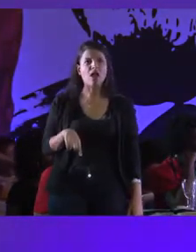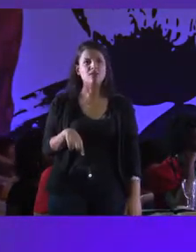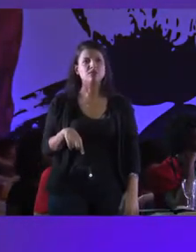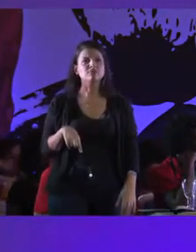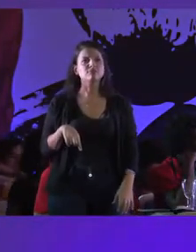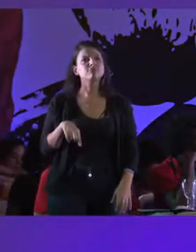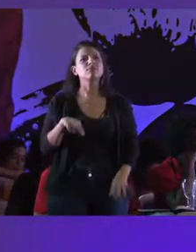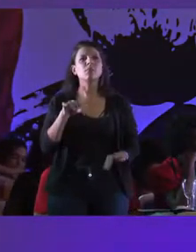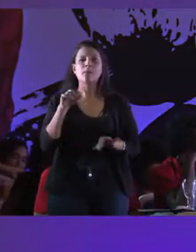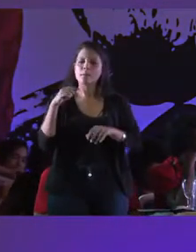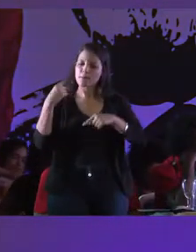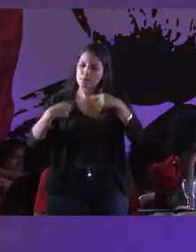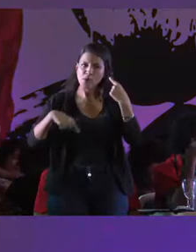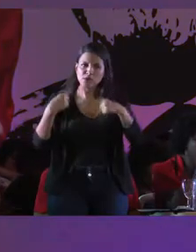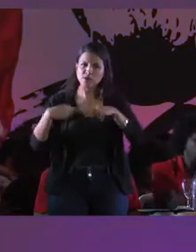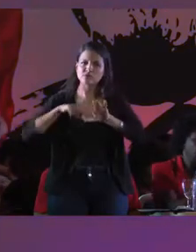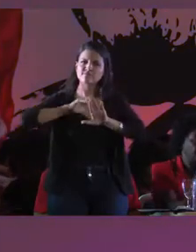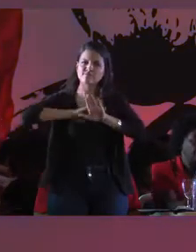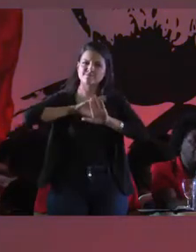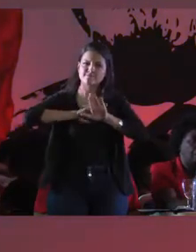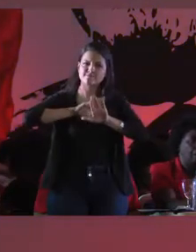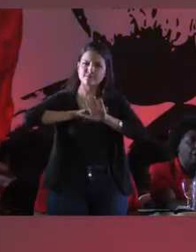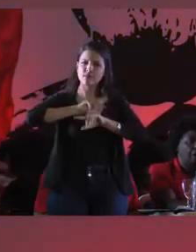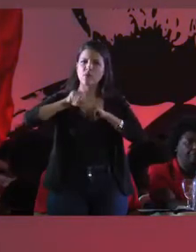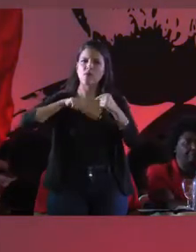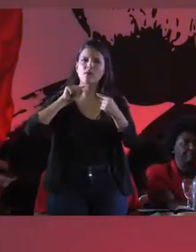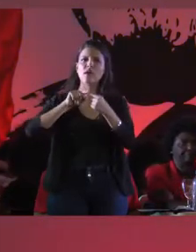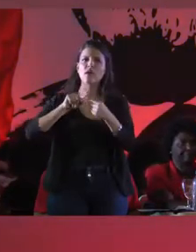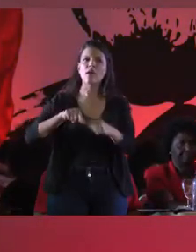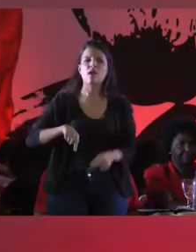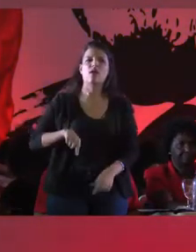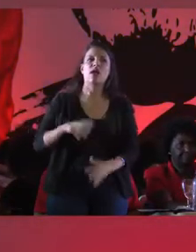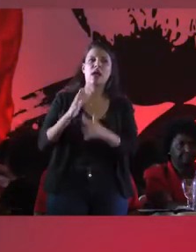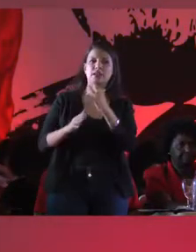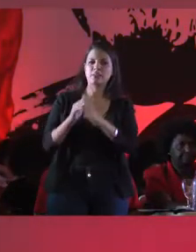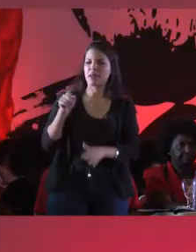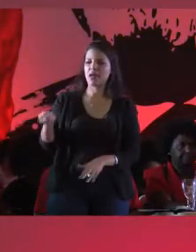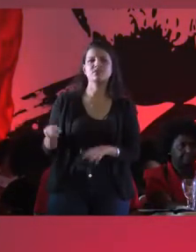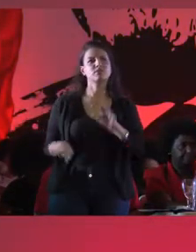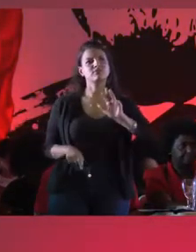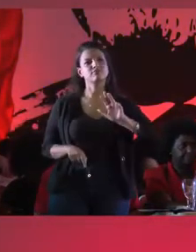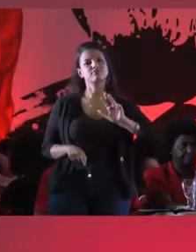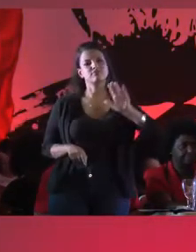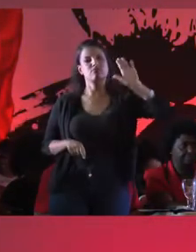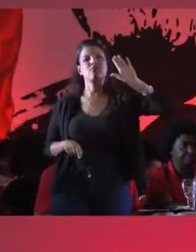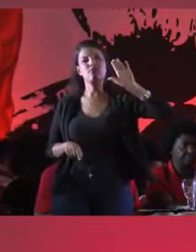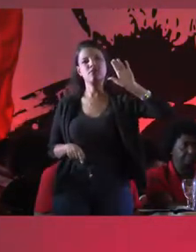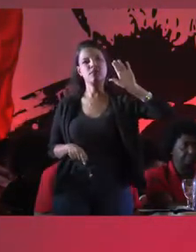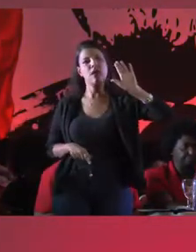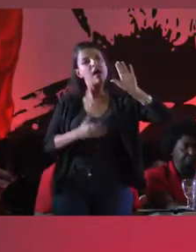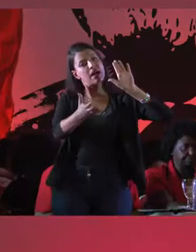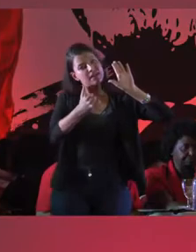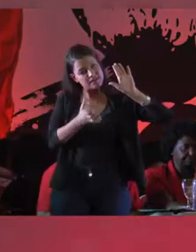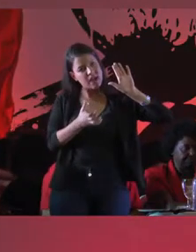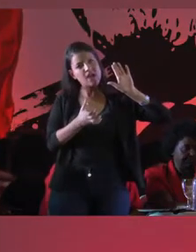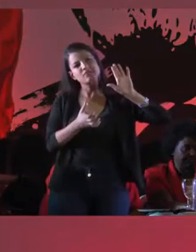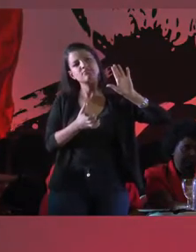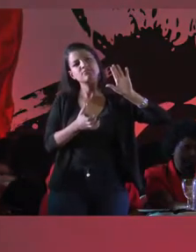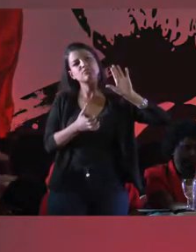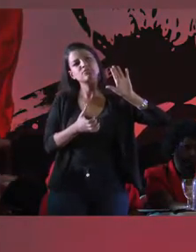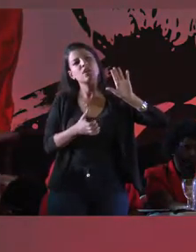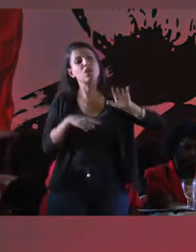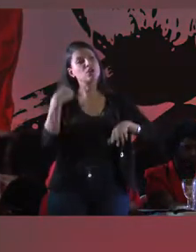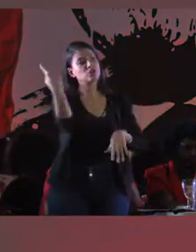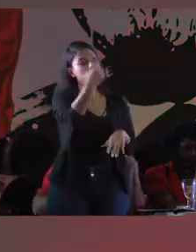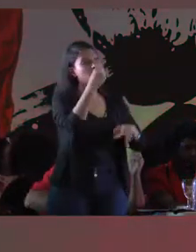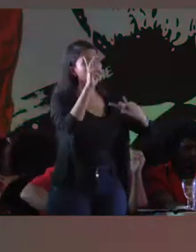que tem como objetivo tentar impedir a sua candidatura, que é impedir o direito do